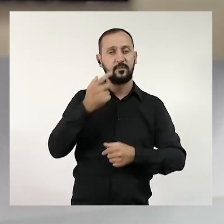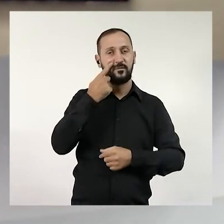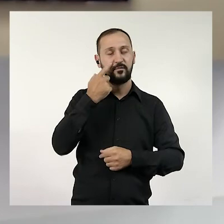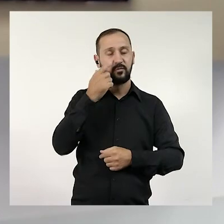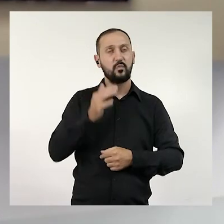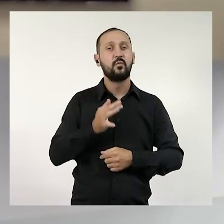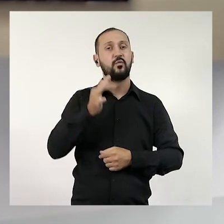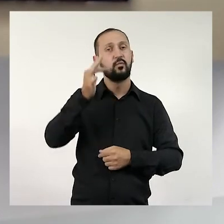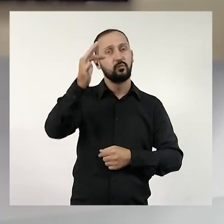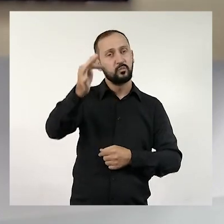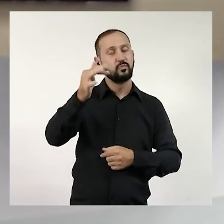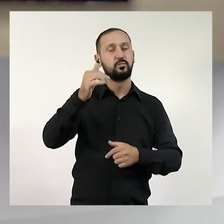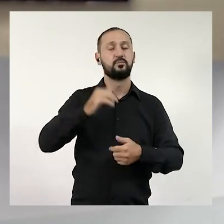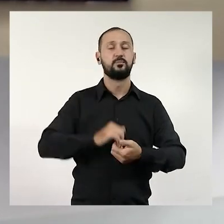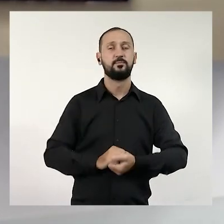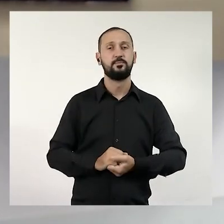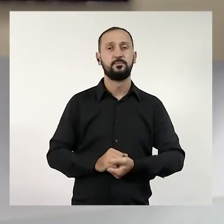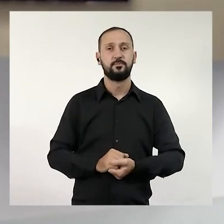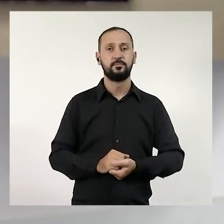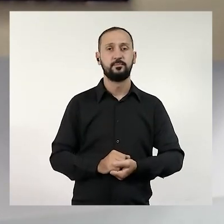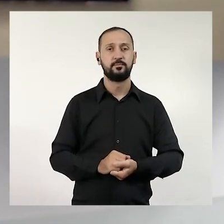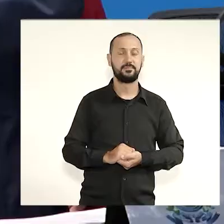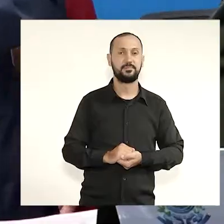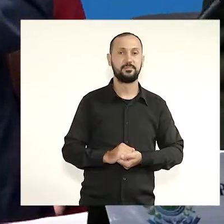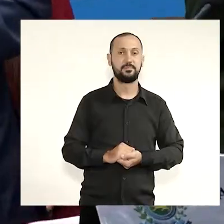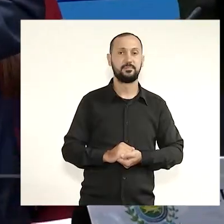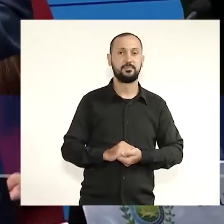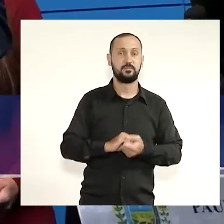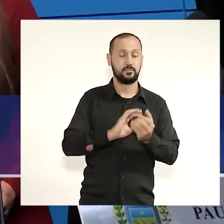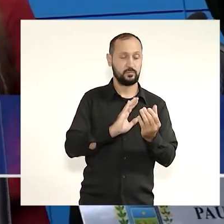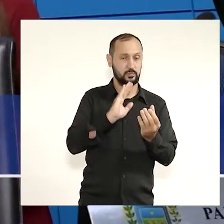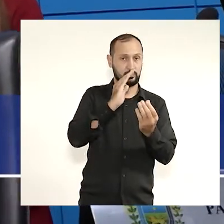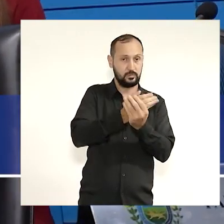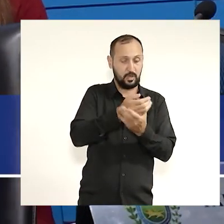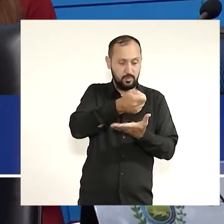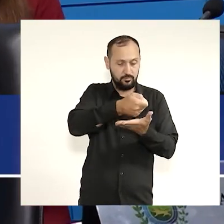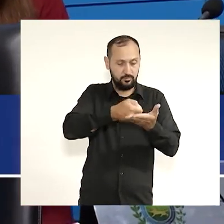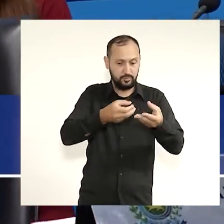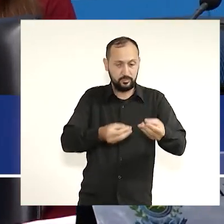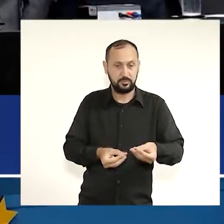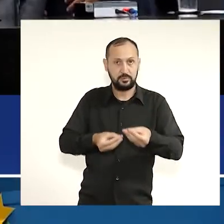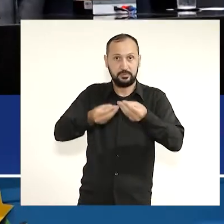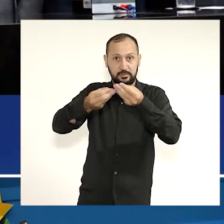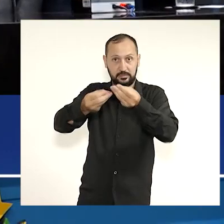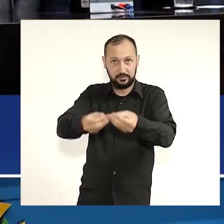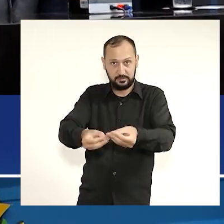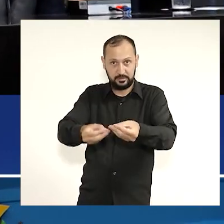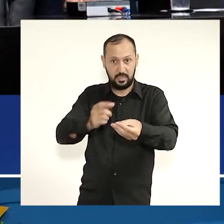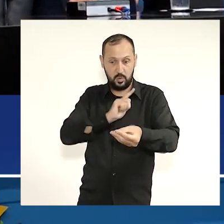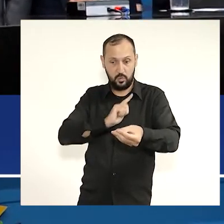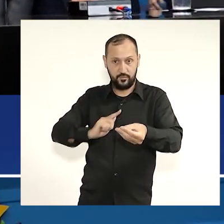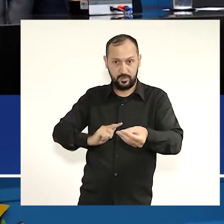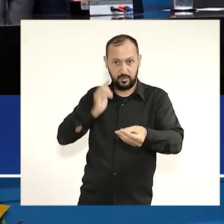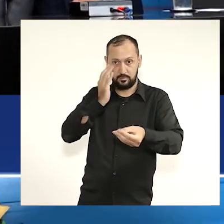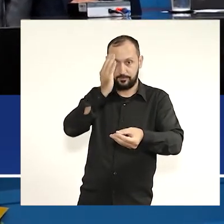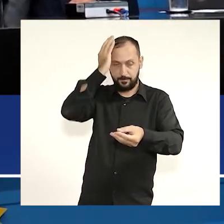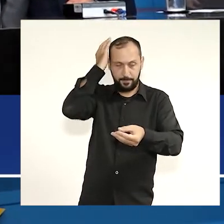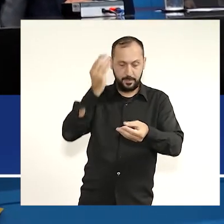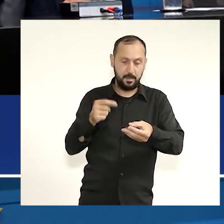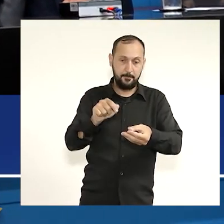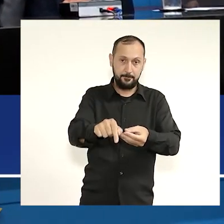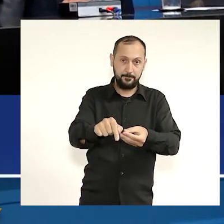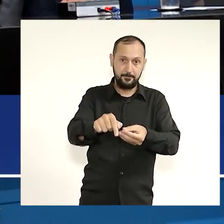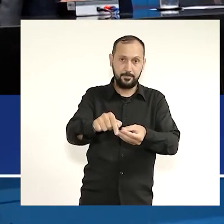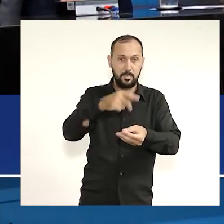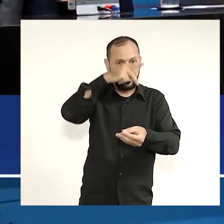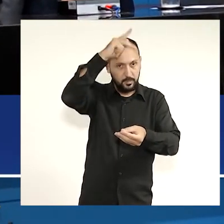deu perspectivas para futuras ações. No documento entregue pelo governador Reinaldo Azambuja ao presidente da Lemes,